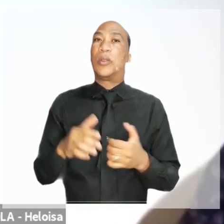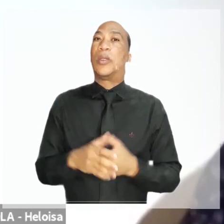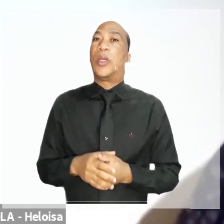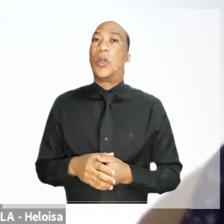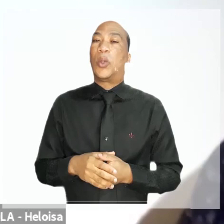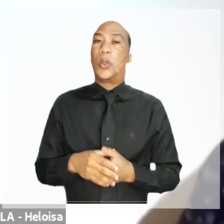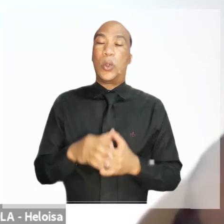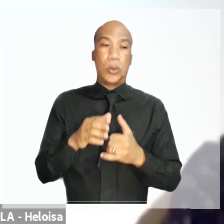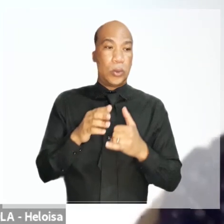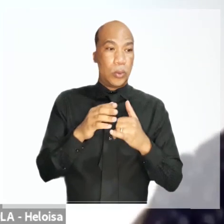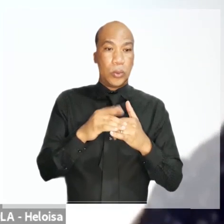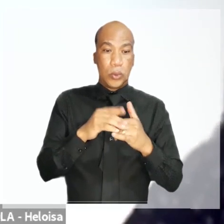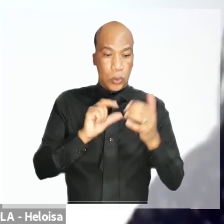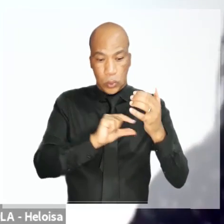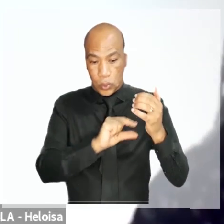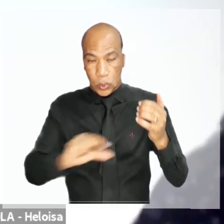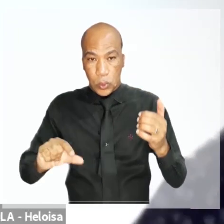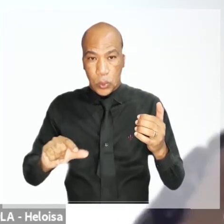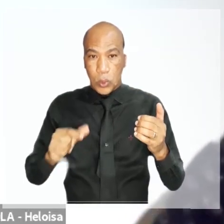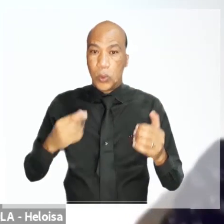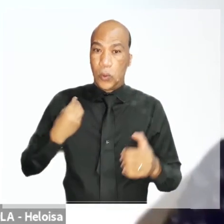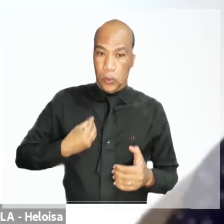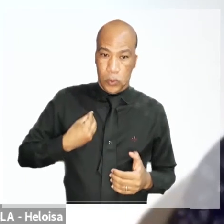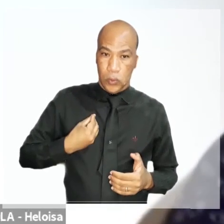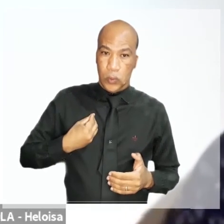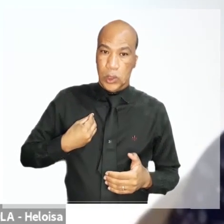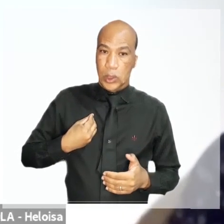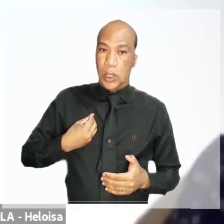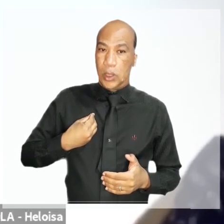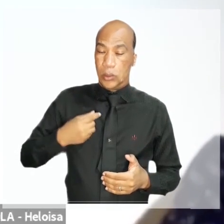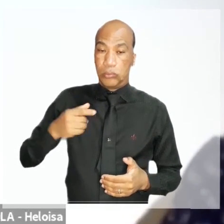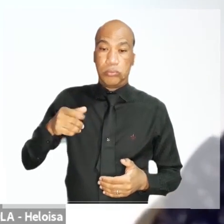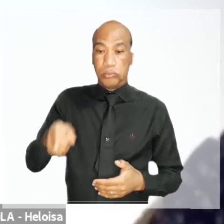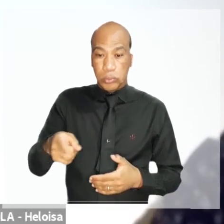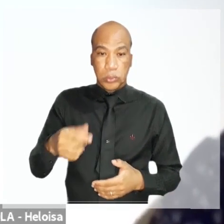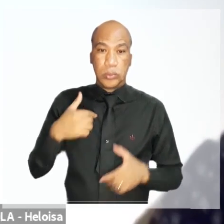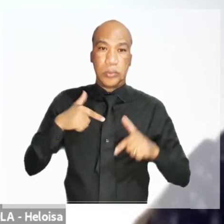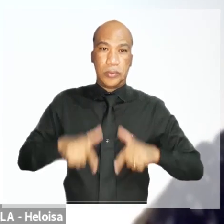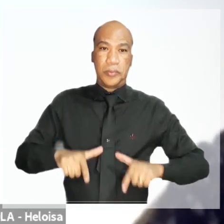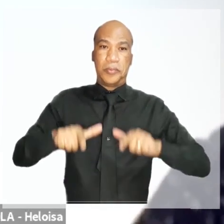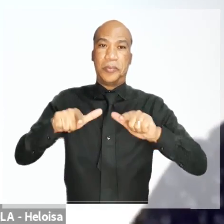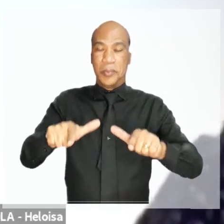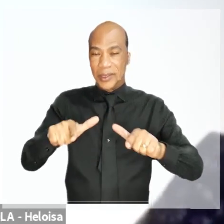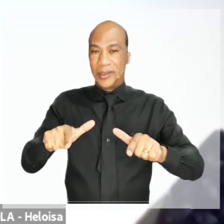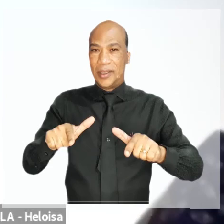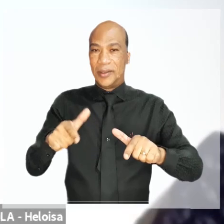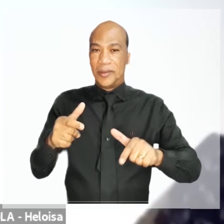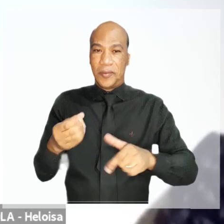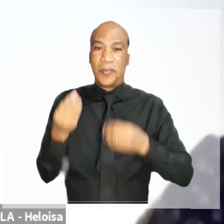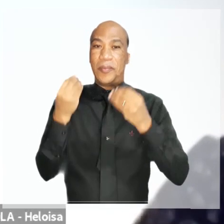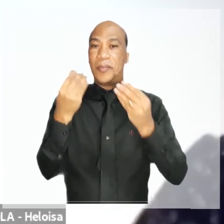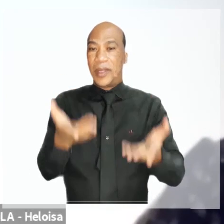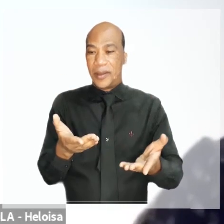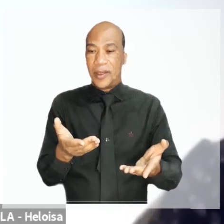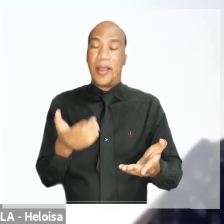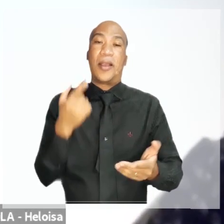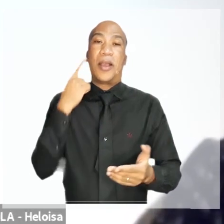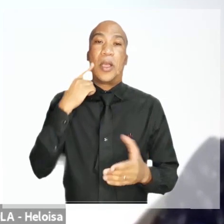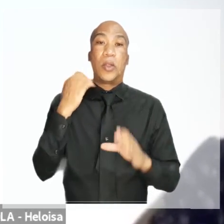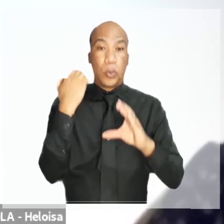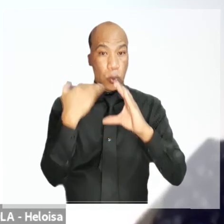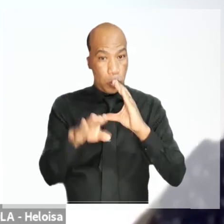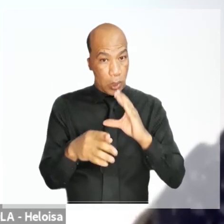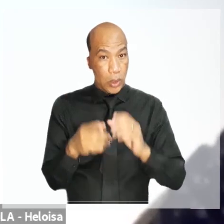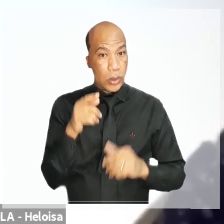será enviado também ao e-mail dos senhores, o e-mail que os senhores cadastraram no ato da inscrição. Eu agradeço muito mais uma vez,